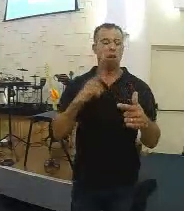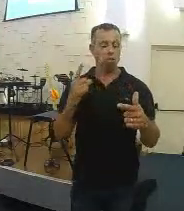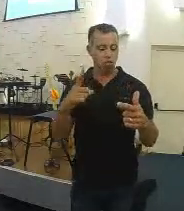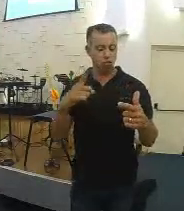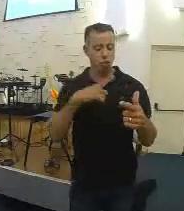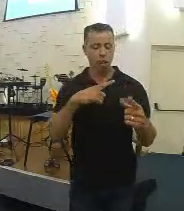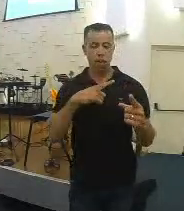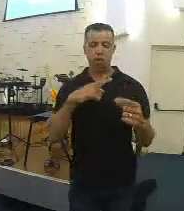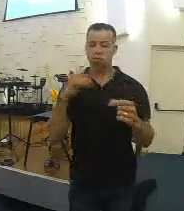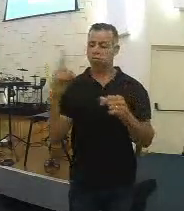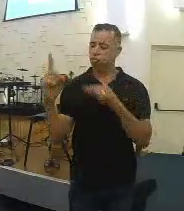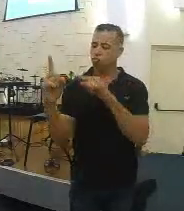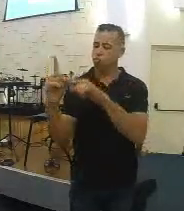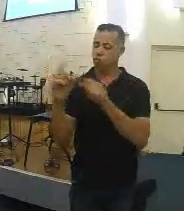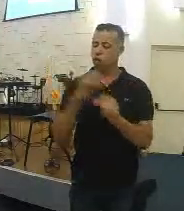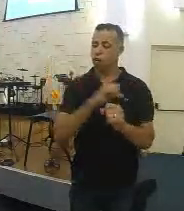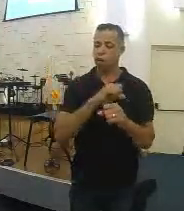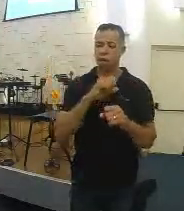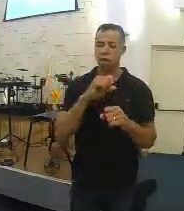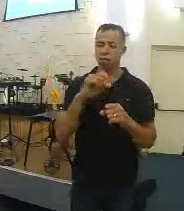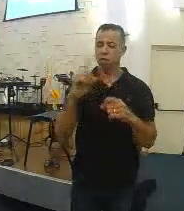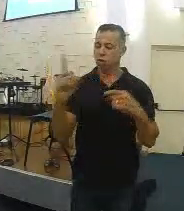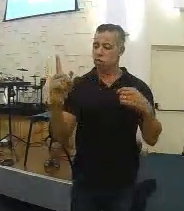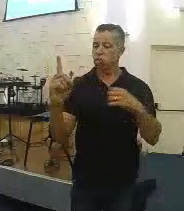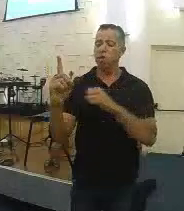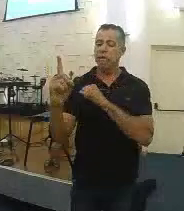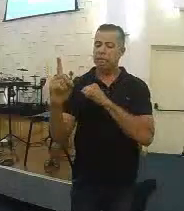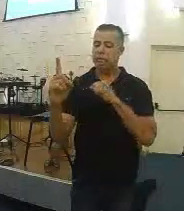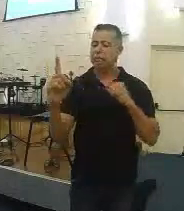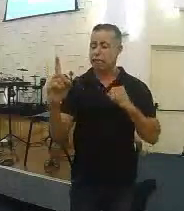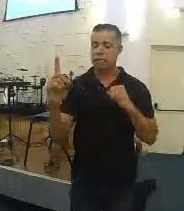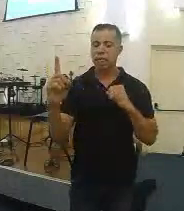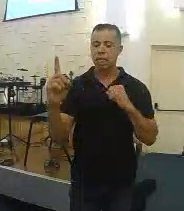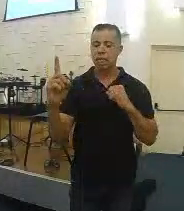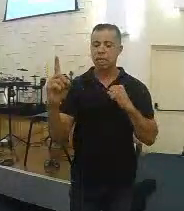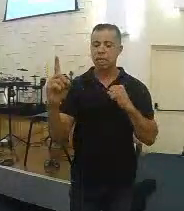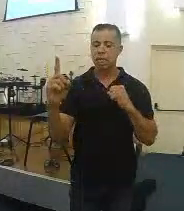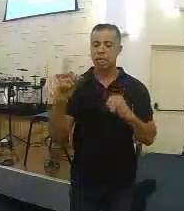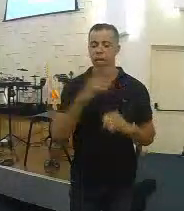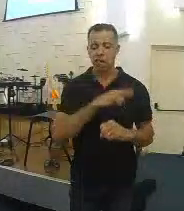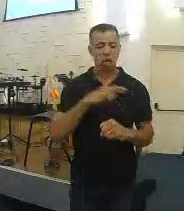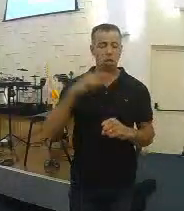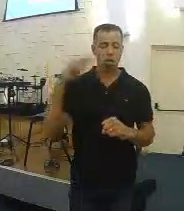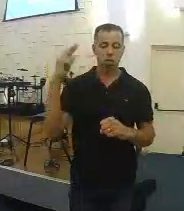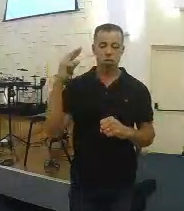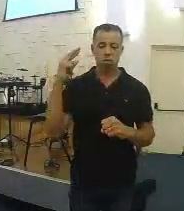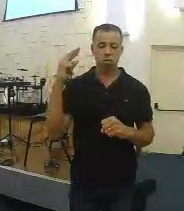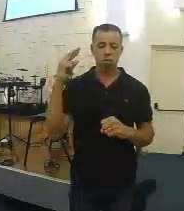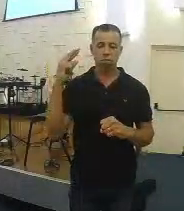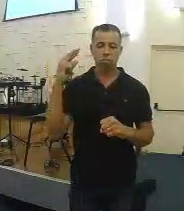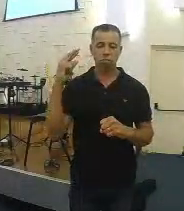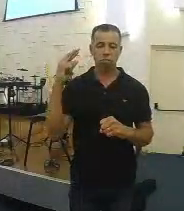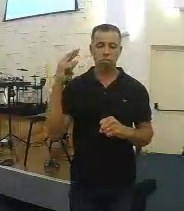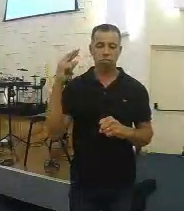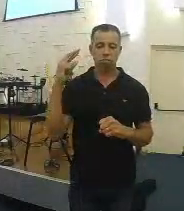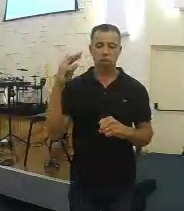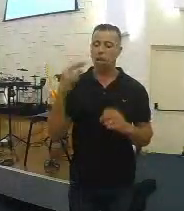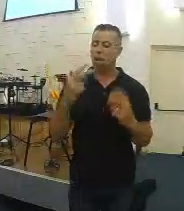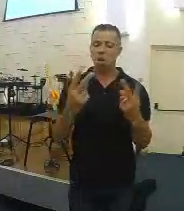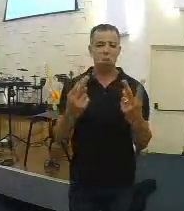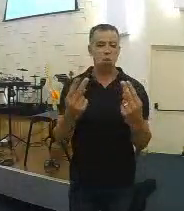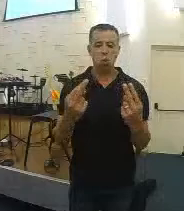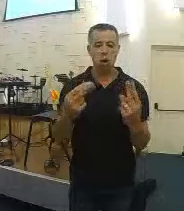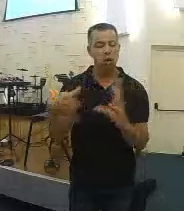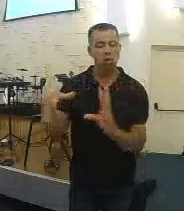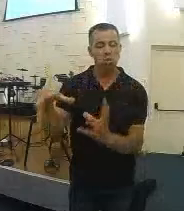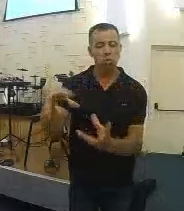sacerdote que vai tornar esse ambiente aqui religioso. Irmãos, não parece muito com a mentalidade dos nossos dias? Não